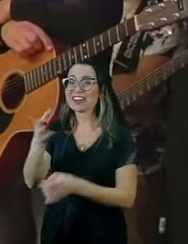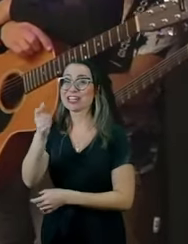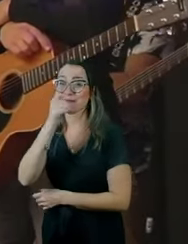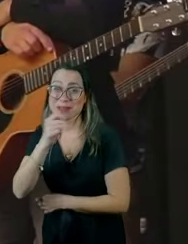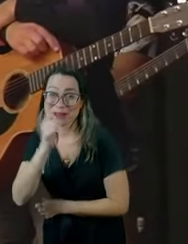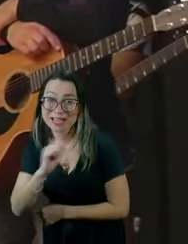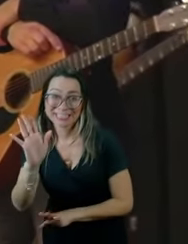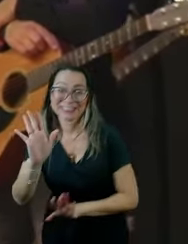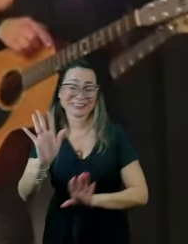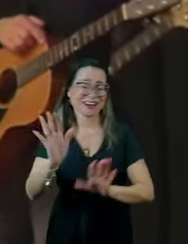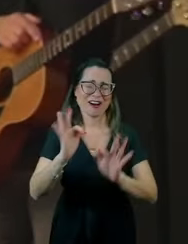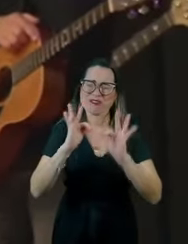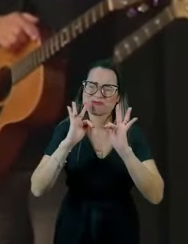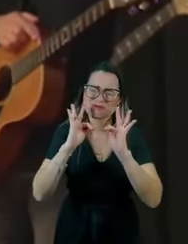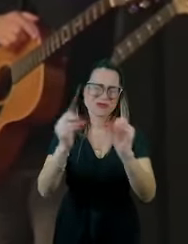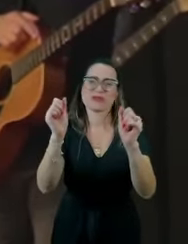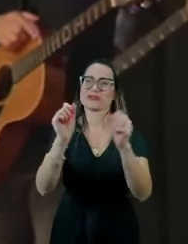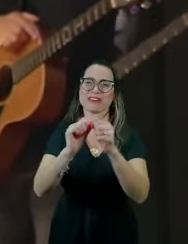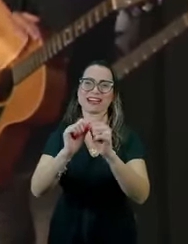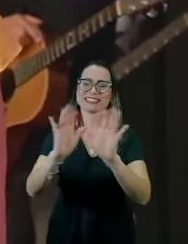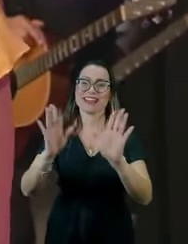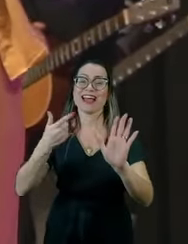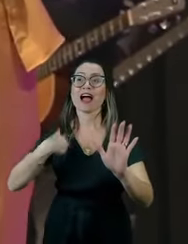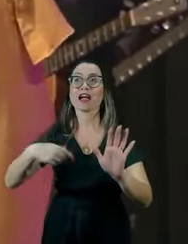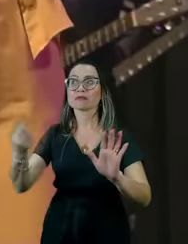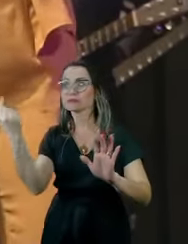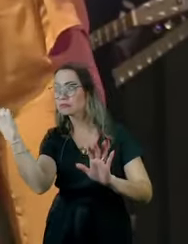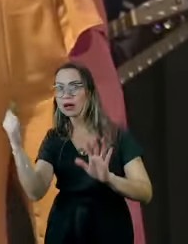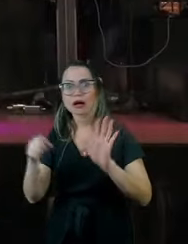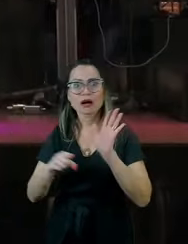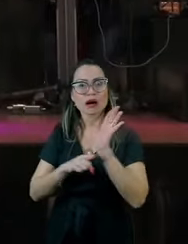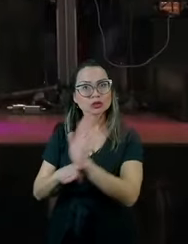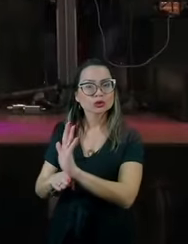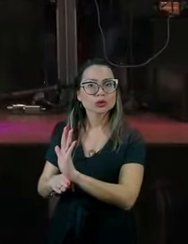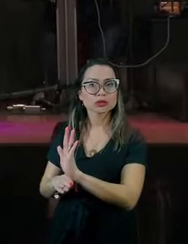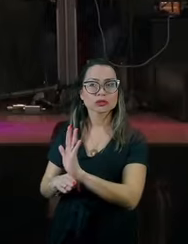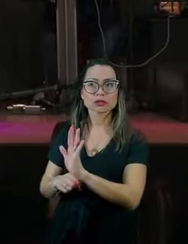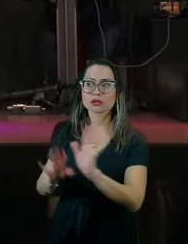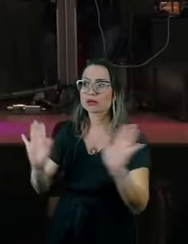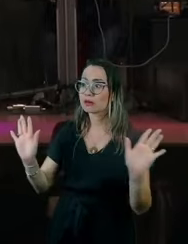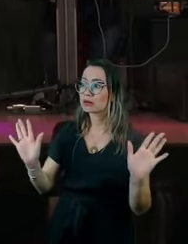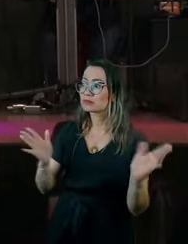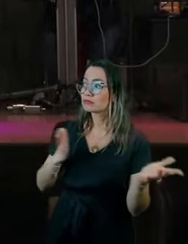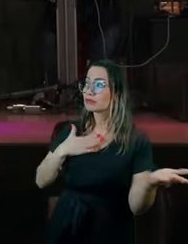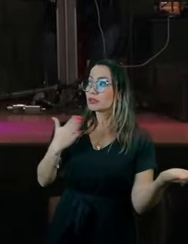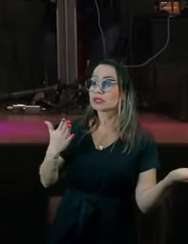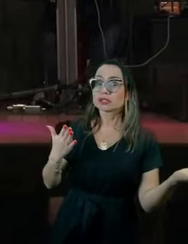eu estava lá atrás, eu estava lá ajudando, e de repente,